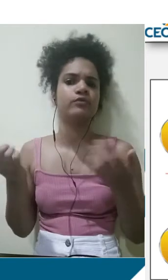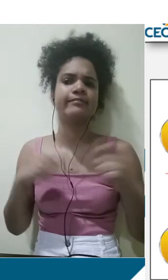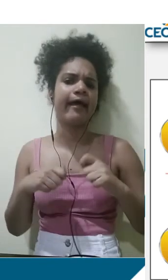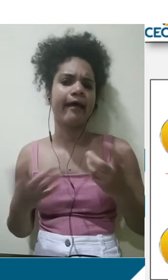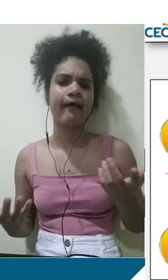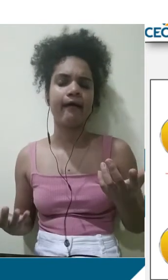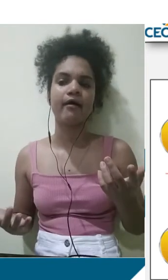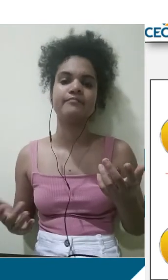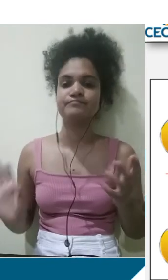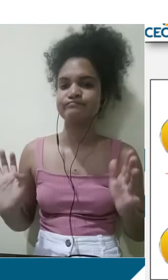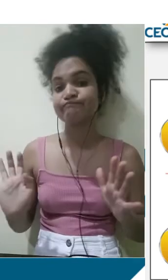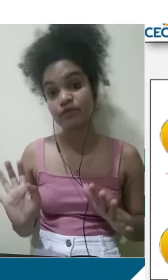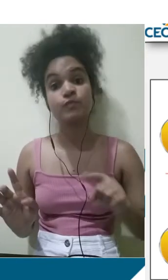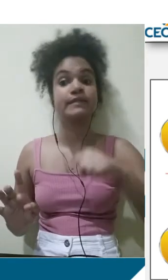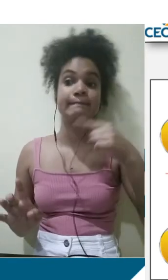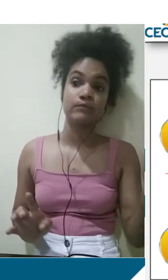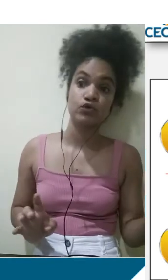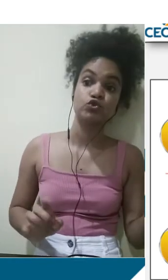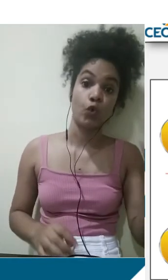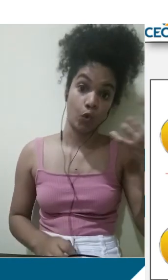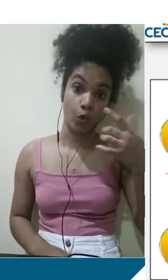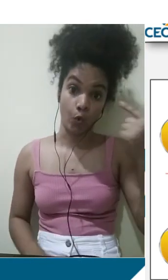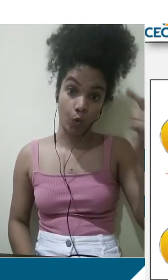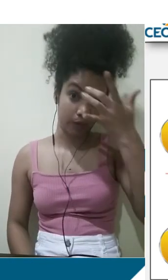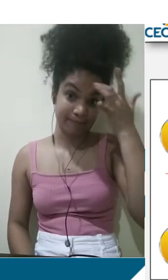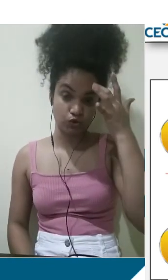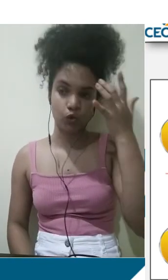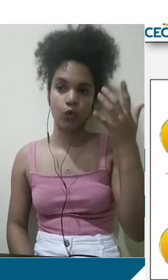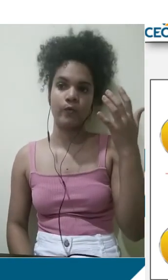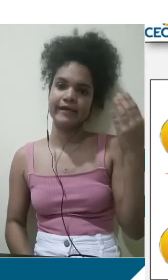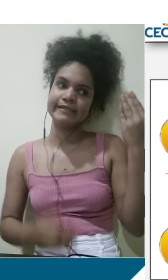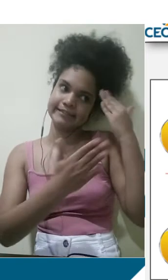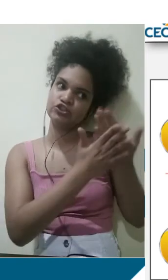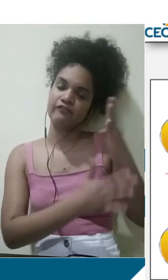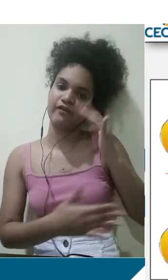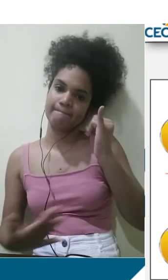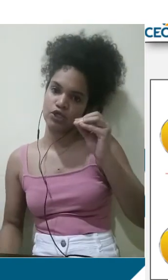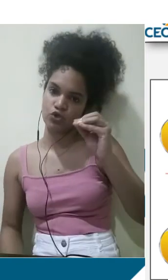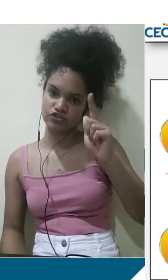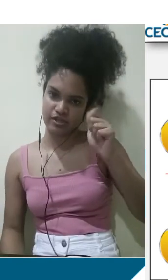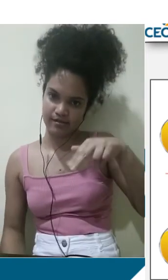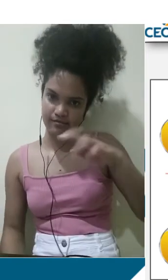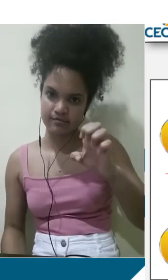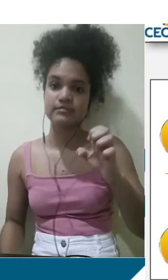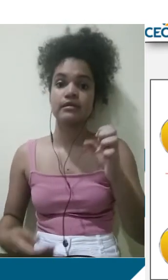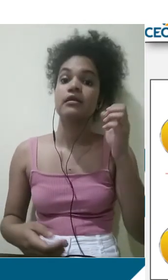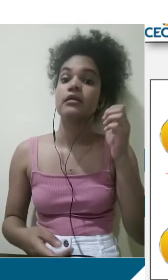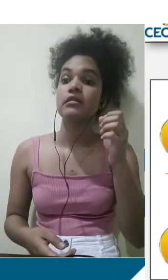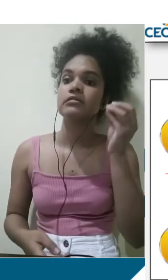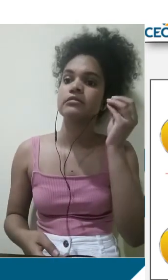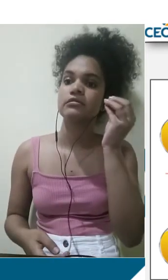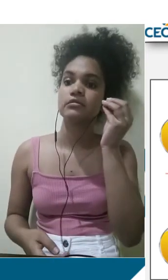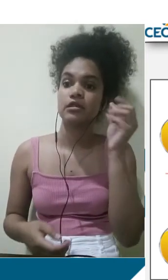críticas veio justamente através do naturalista e também clérigo italiano Lazzaro Spallanzani.